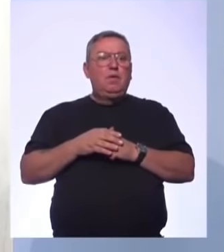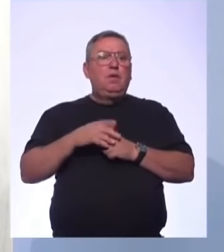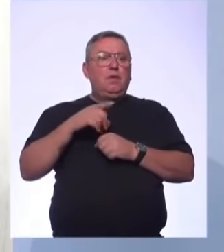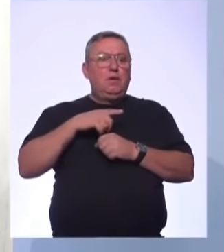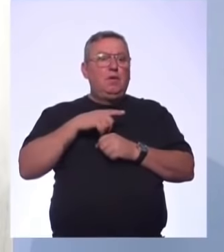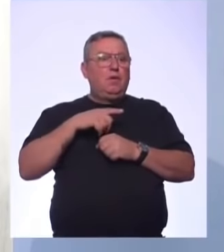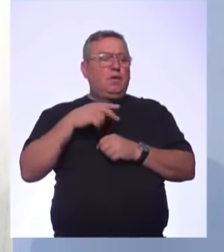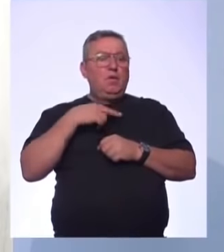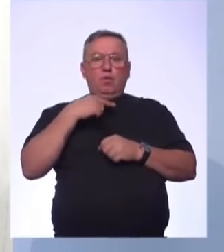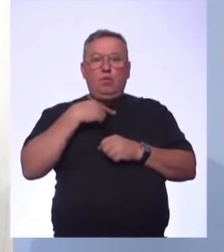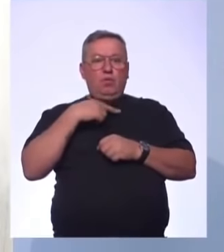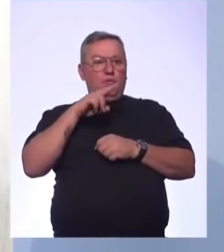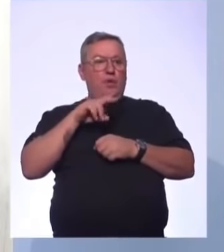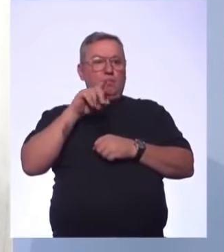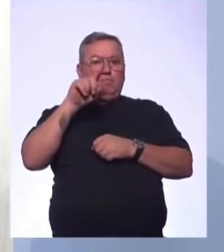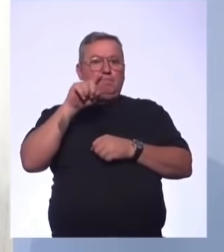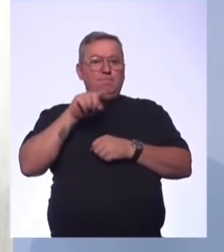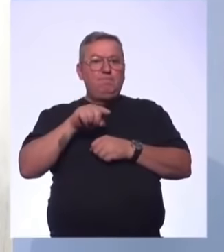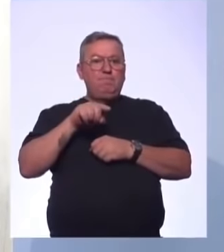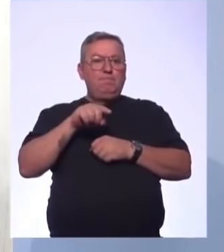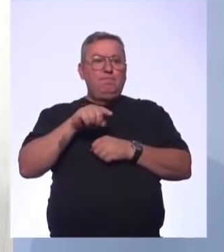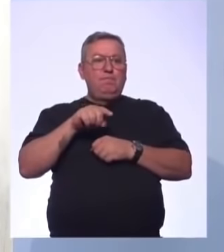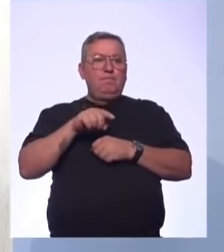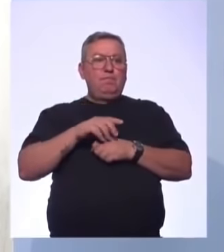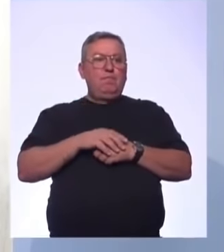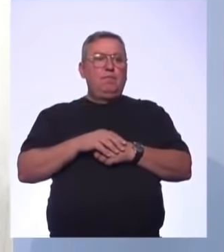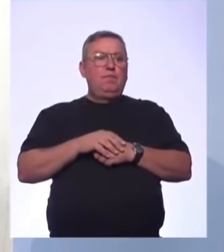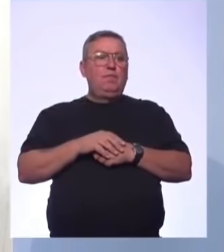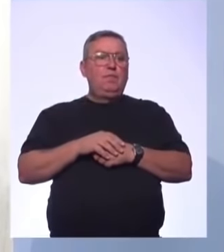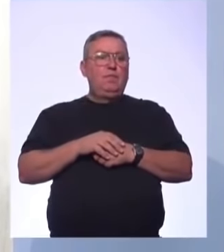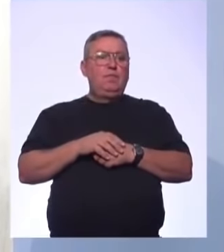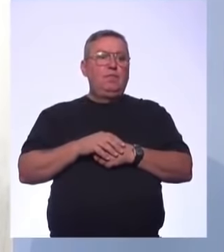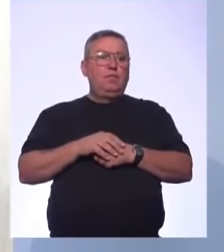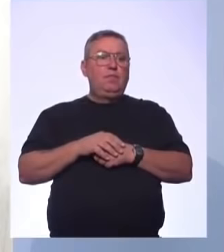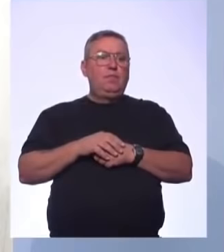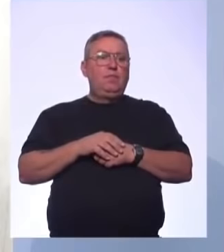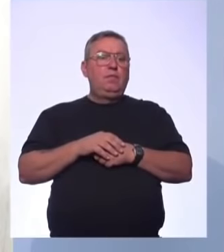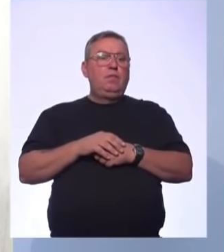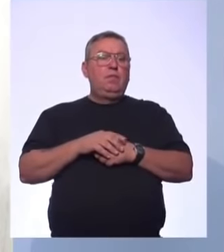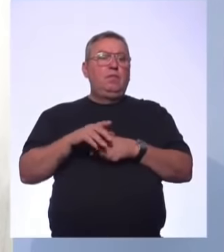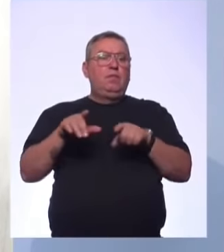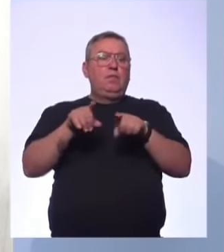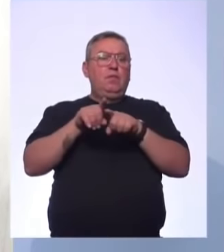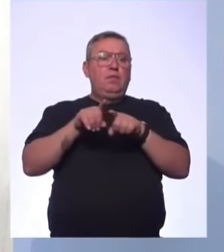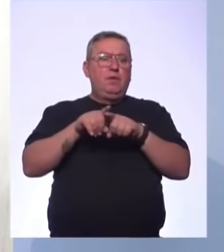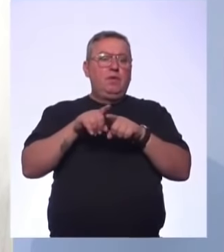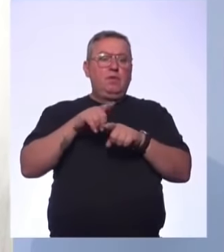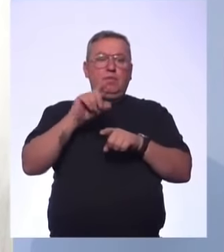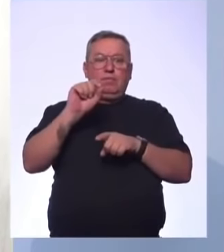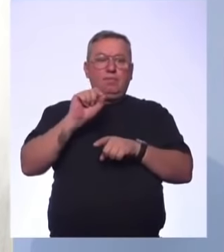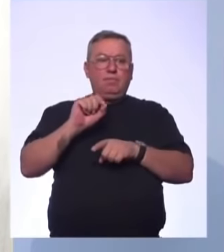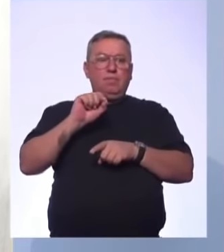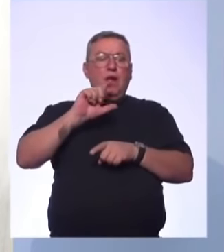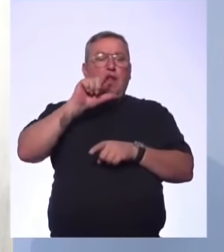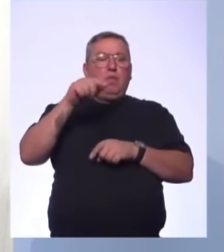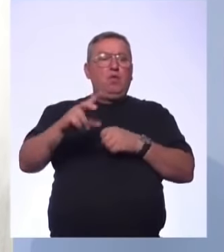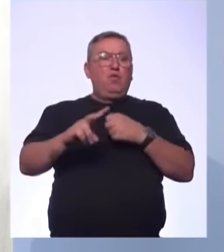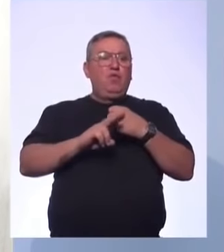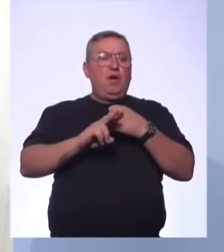você não pode pôr esses 2 pontos. Então, o correto é it is. E também a gente não põe 2 pontos depois de verbo,